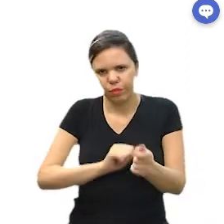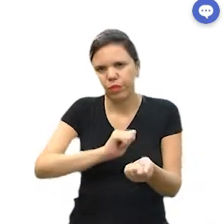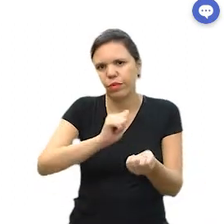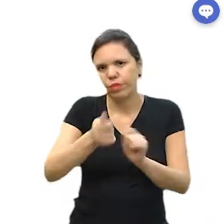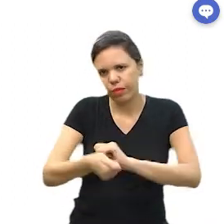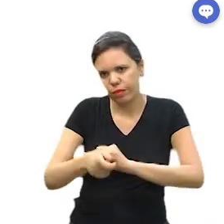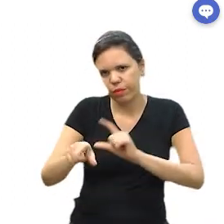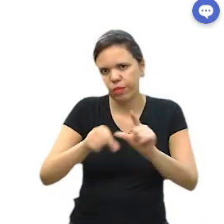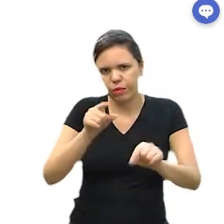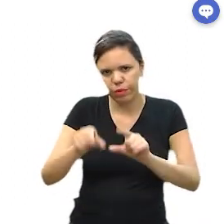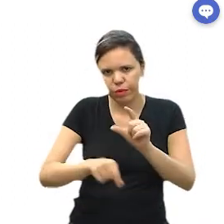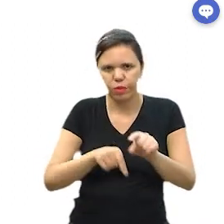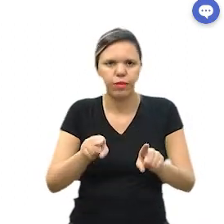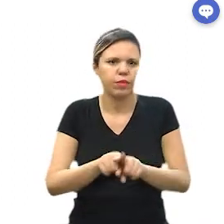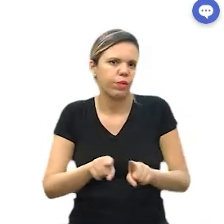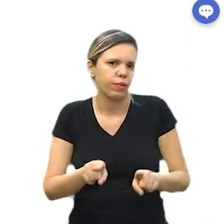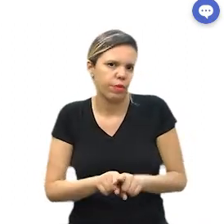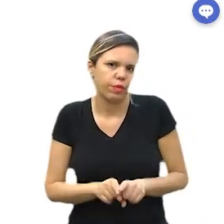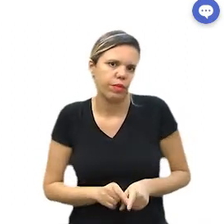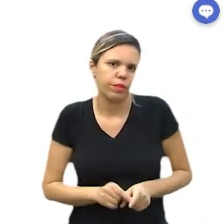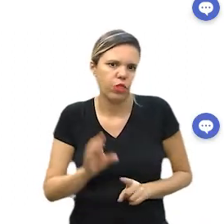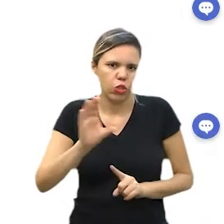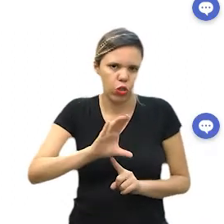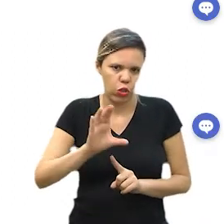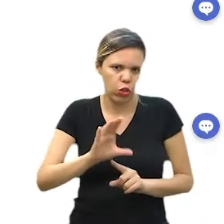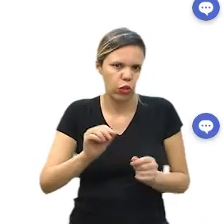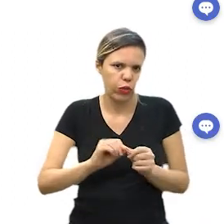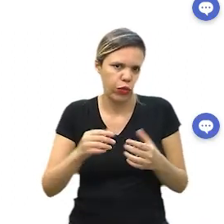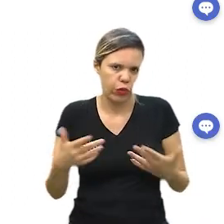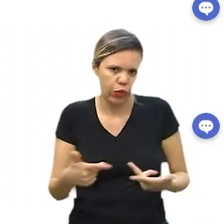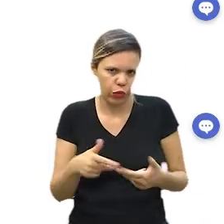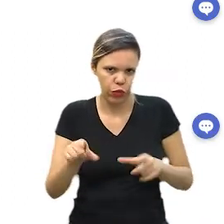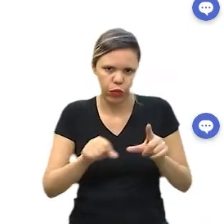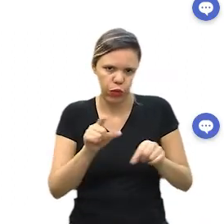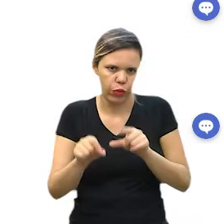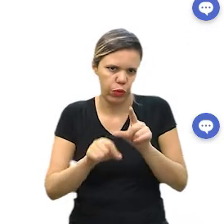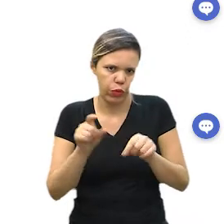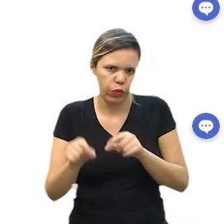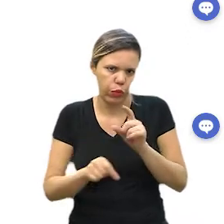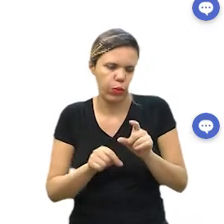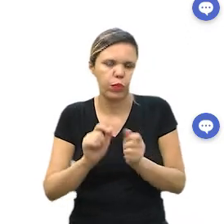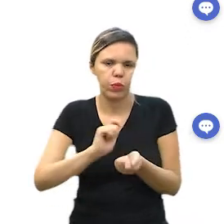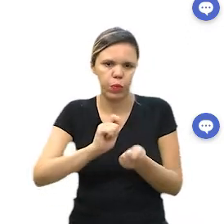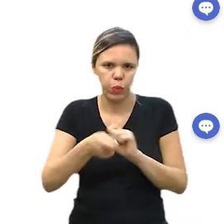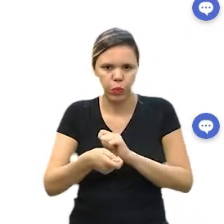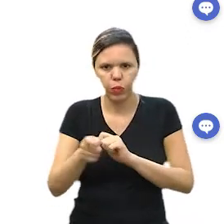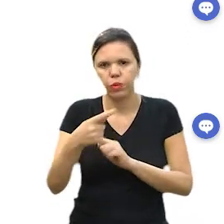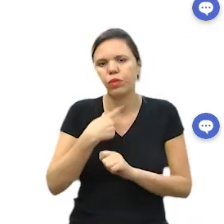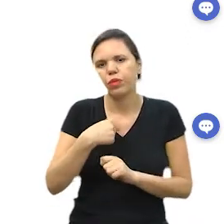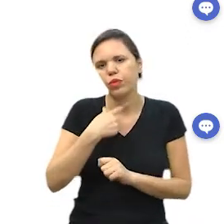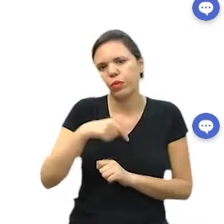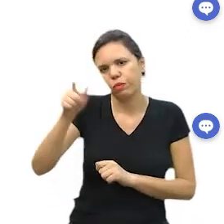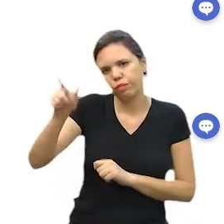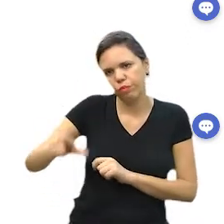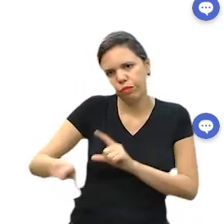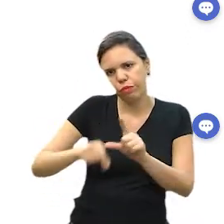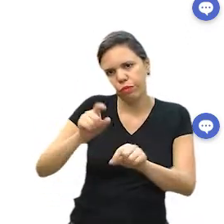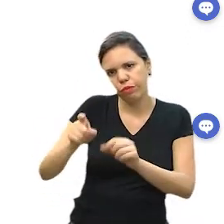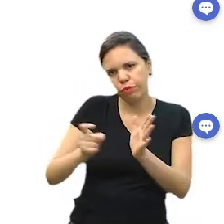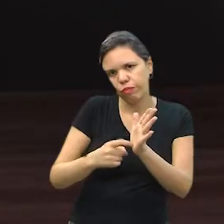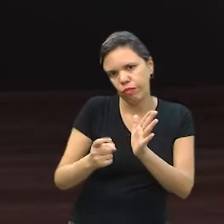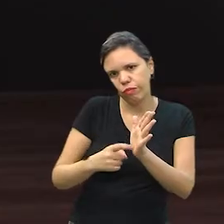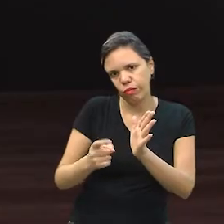modalidade também, onde o cliente pode fazer as suas escolhas, né? Então, ele personaliza o pedido dele como ele deseja. Nós temos, em